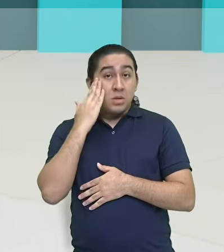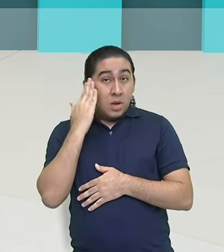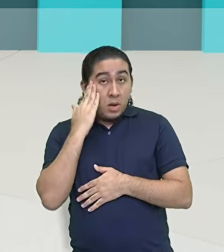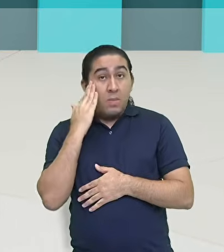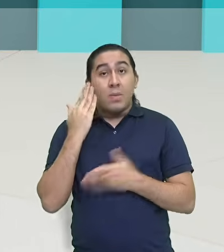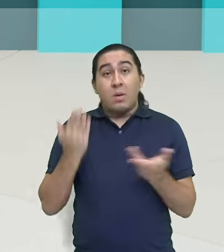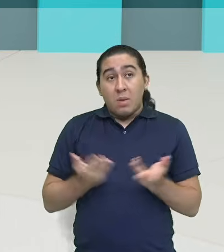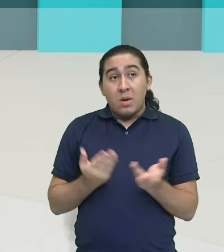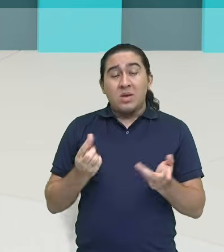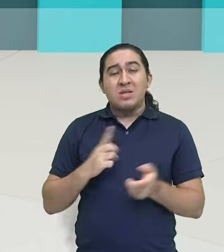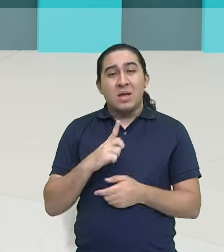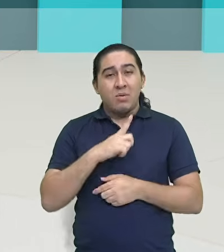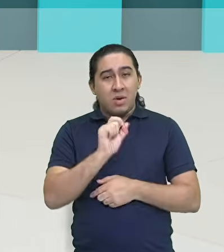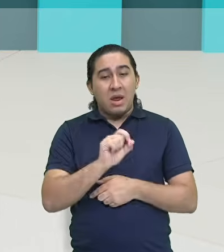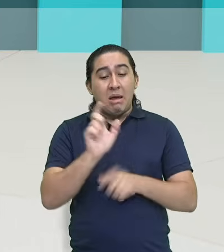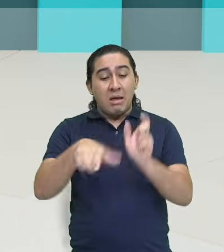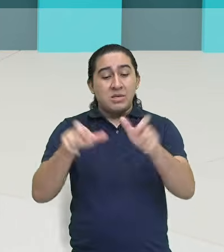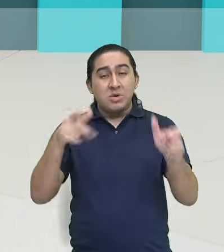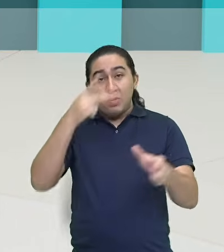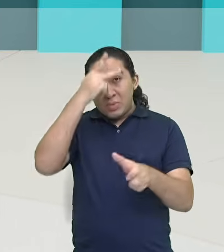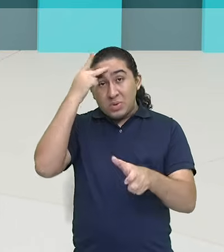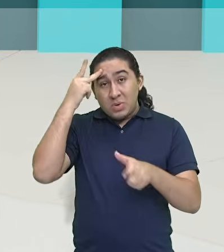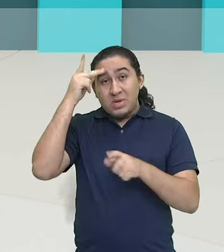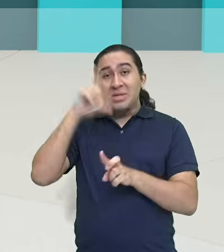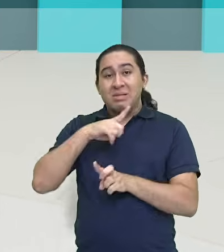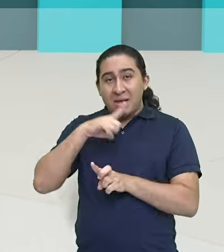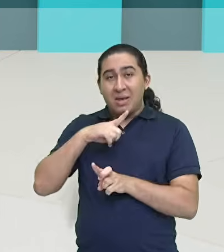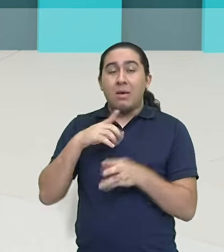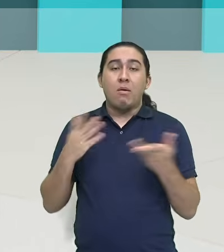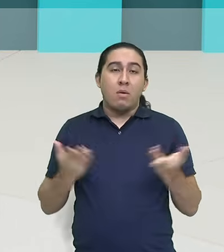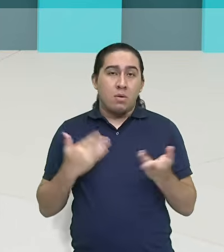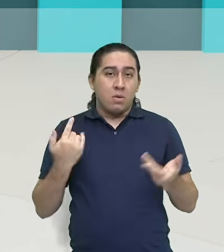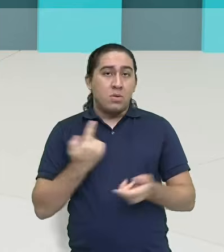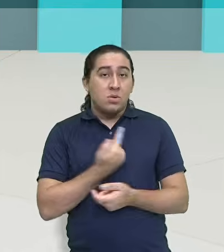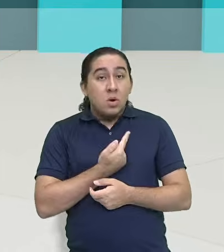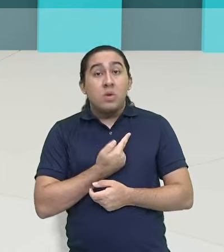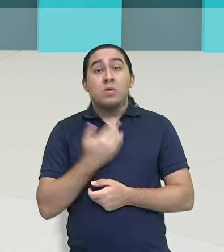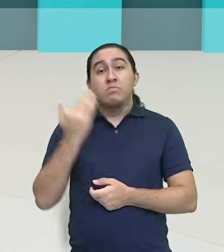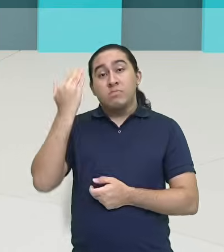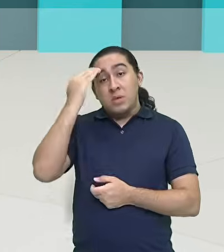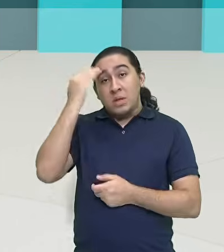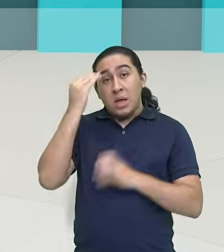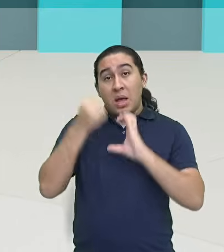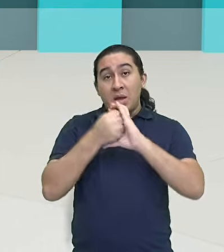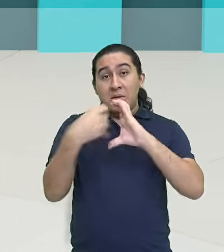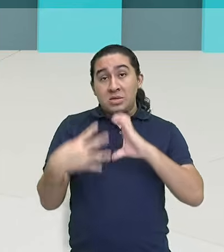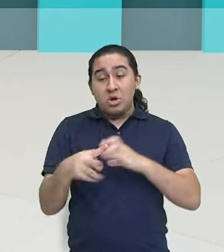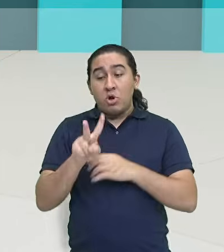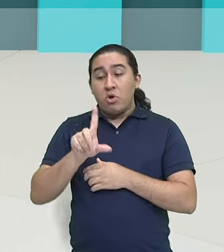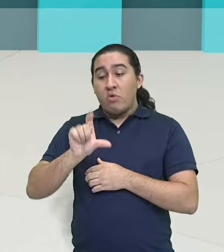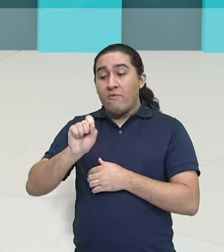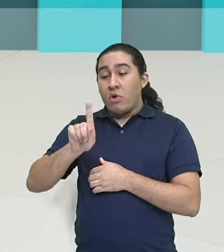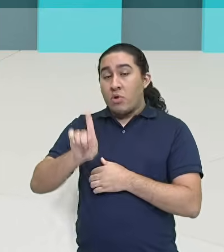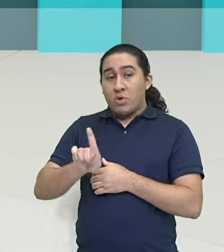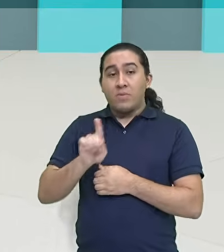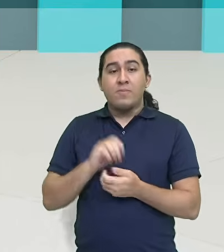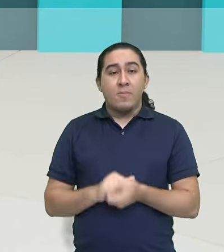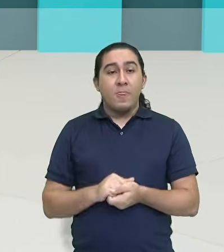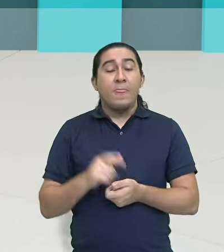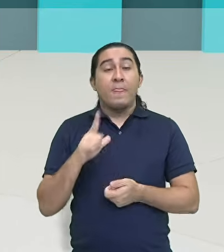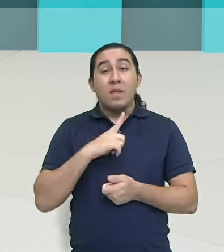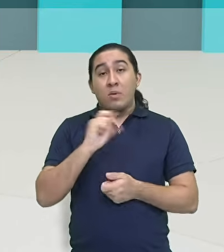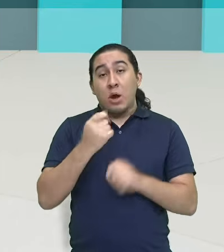desses, digamos, dessas pessoas de grande influência, a gente vai entender as características do vlog. Então, nós vamos ter uma